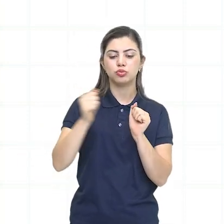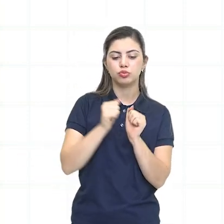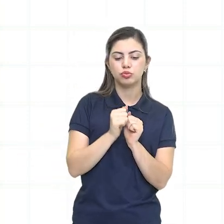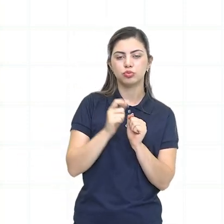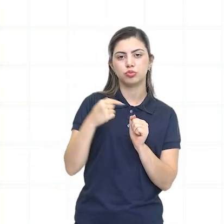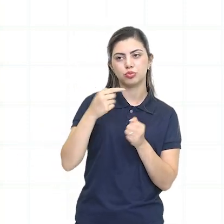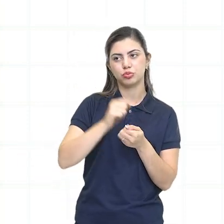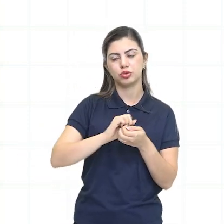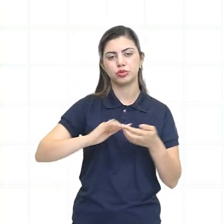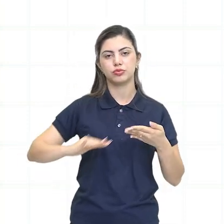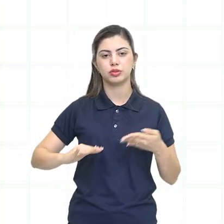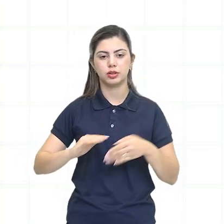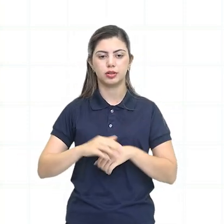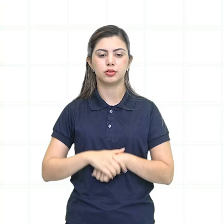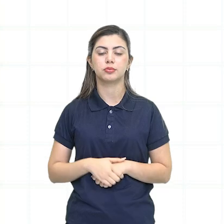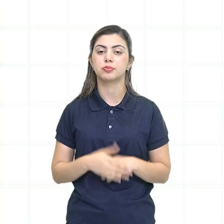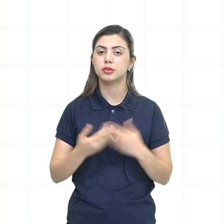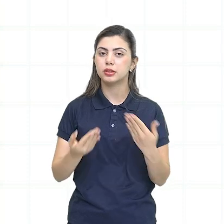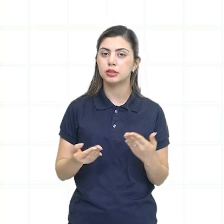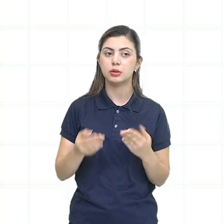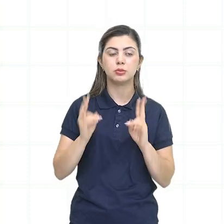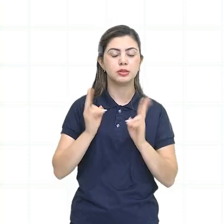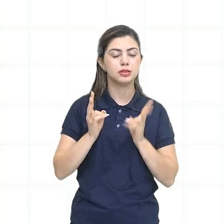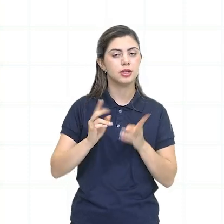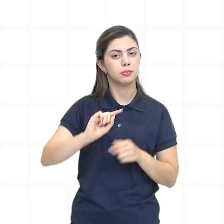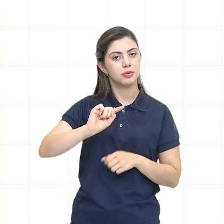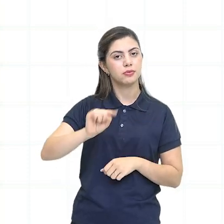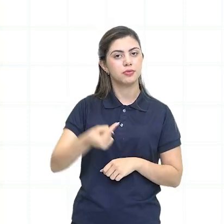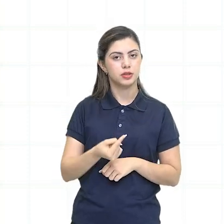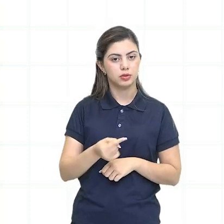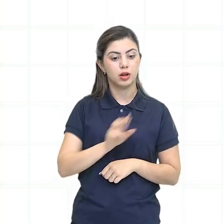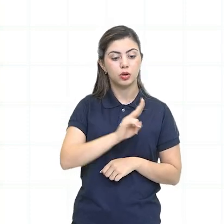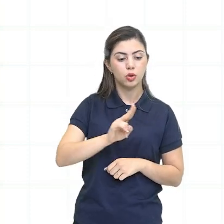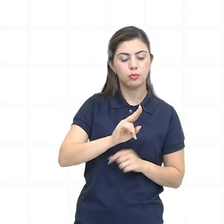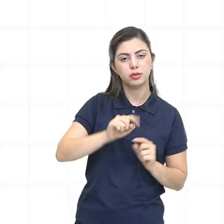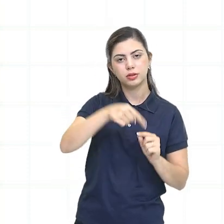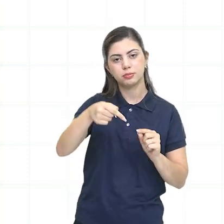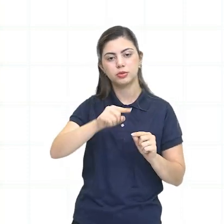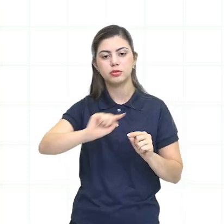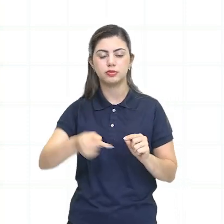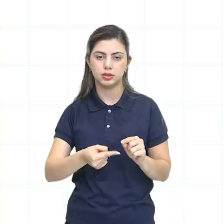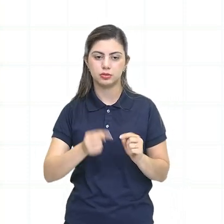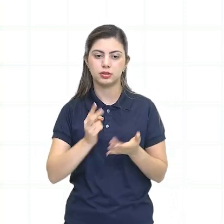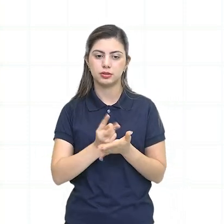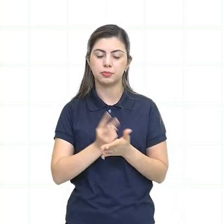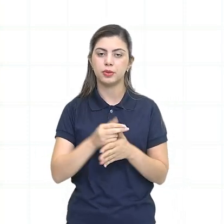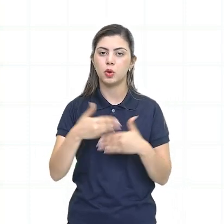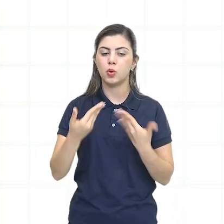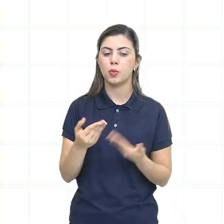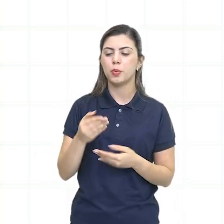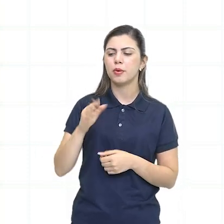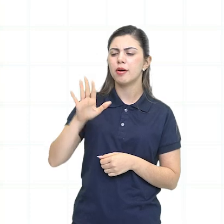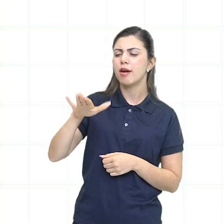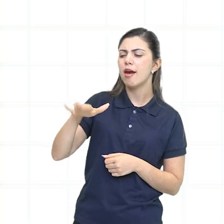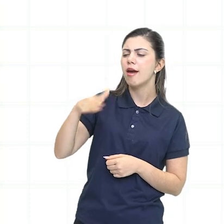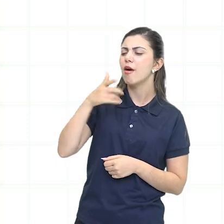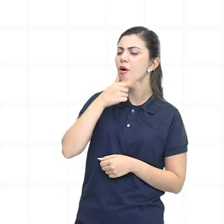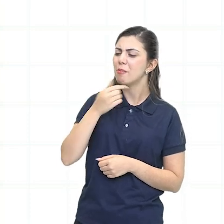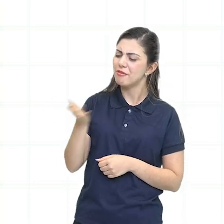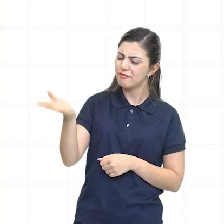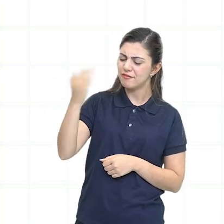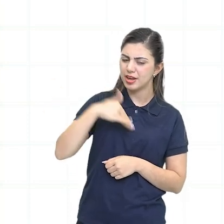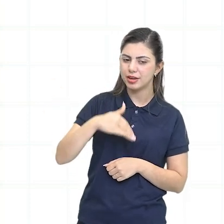atividade, tá? Sempre tem que vir a vírgula. No segundo, menino, vem aqui. É um vocativo,